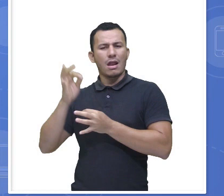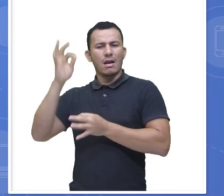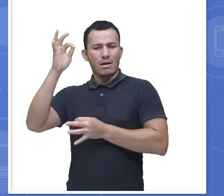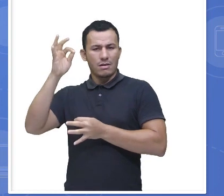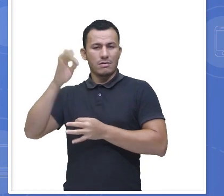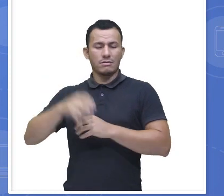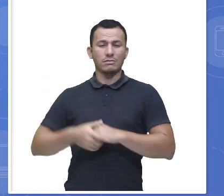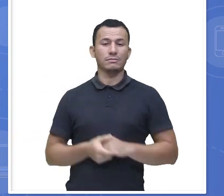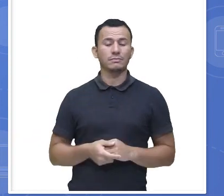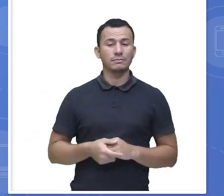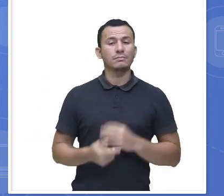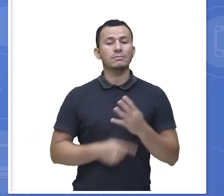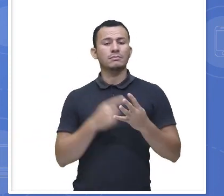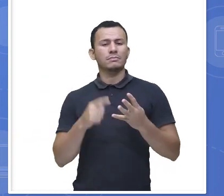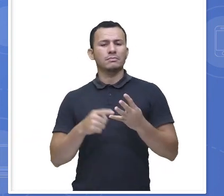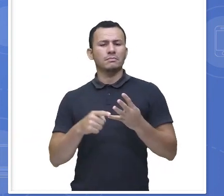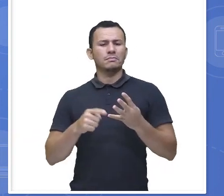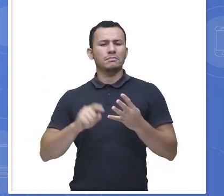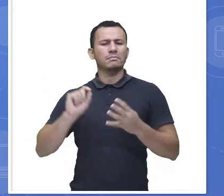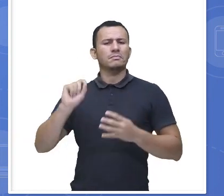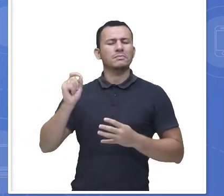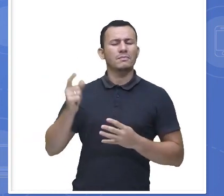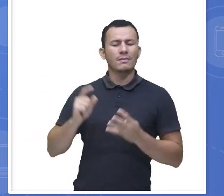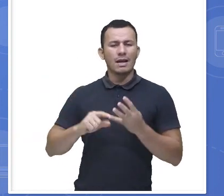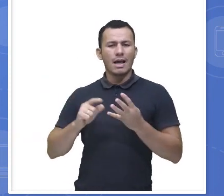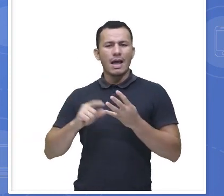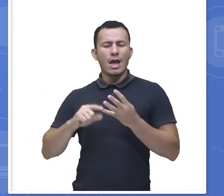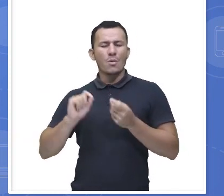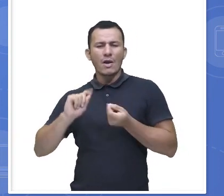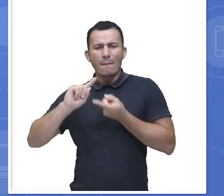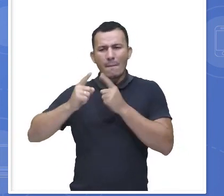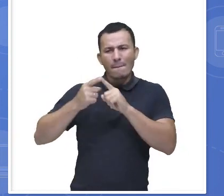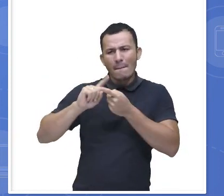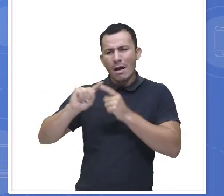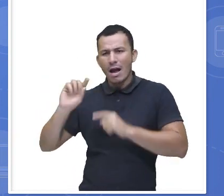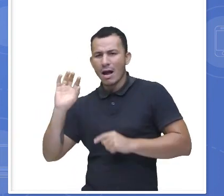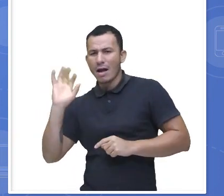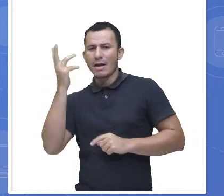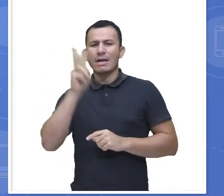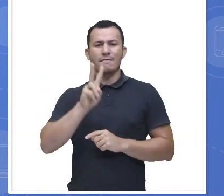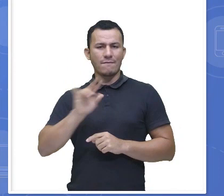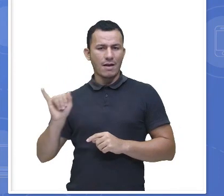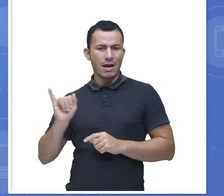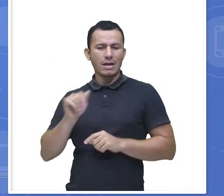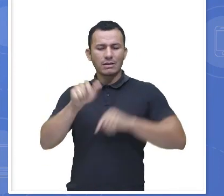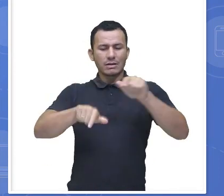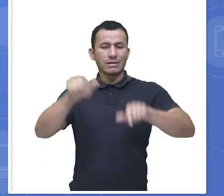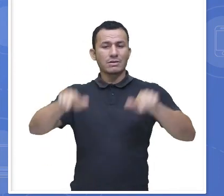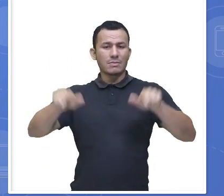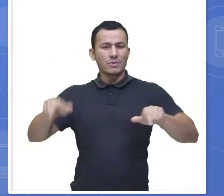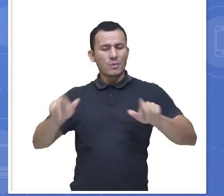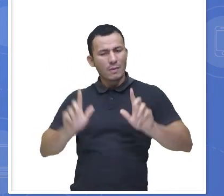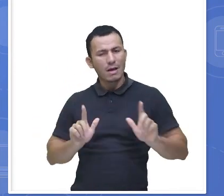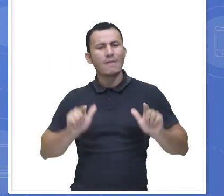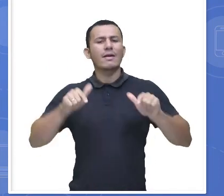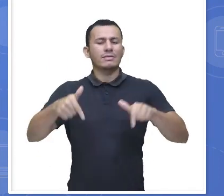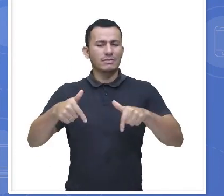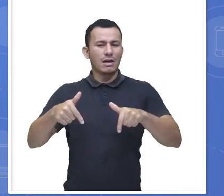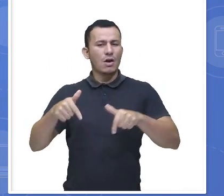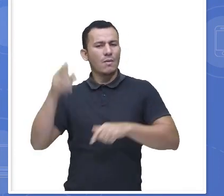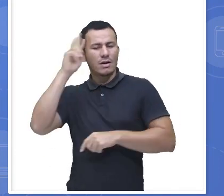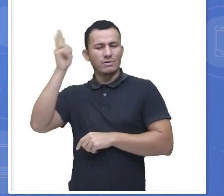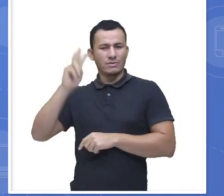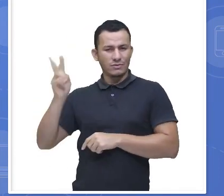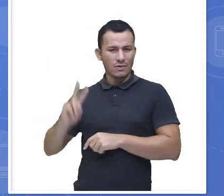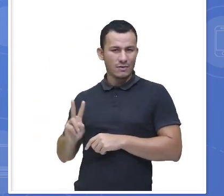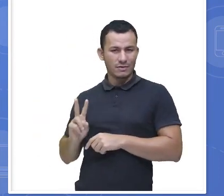acontece? E o enredo, que é o enredo, é a trama, é o que acontece com os personagens, as ações dos personagens, a